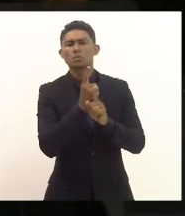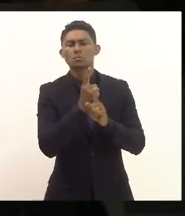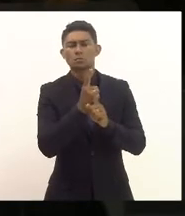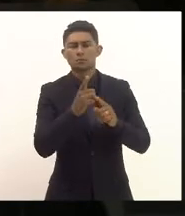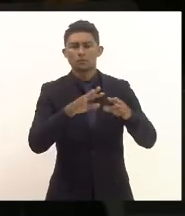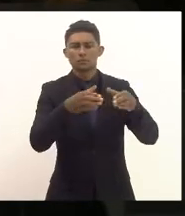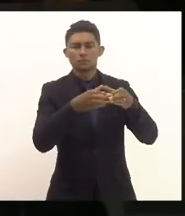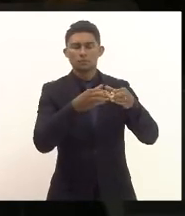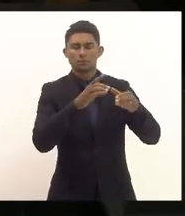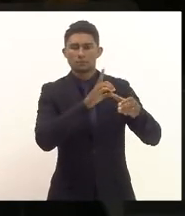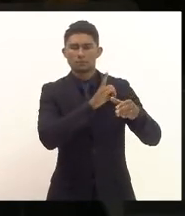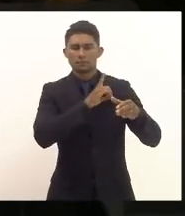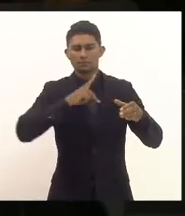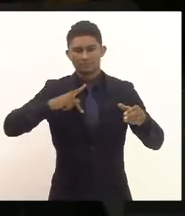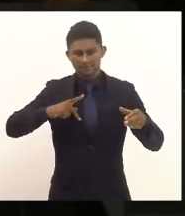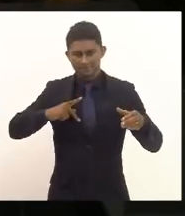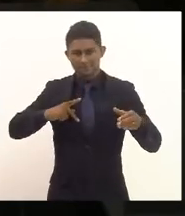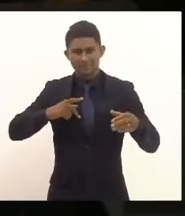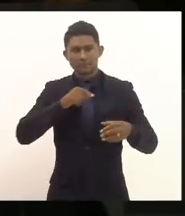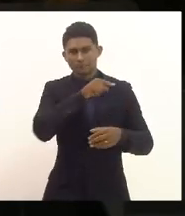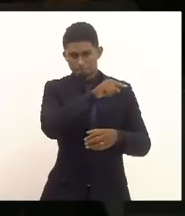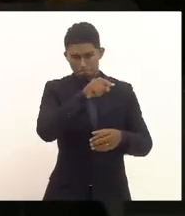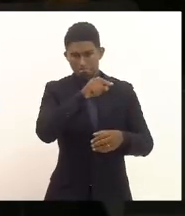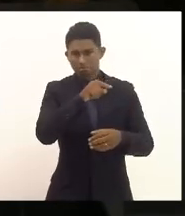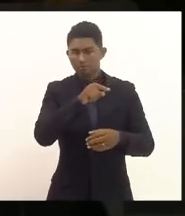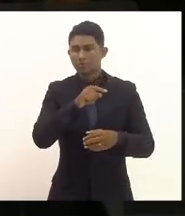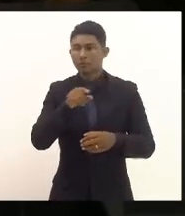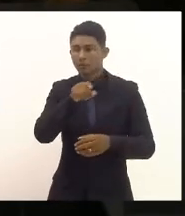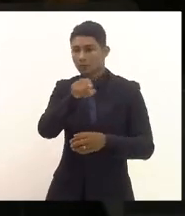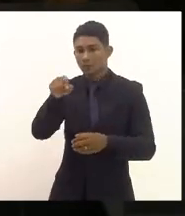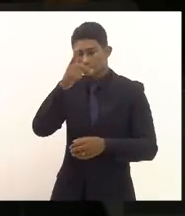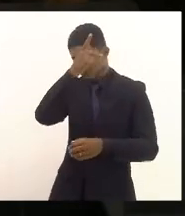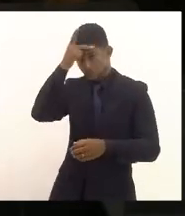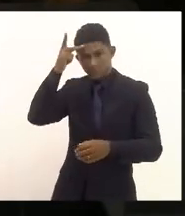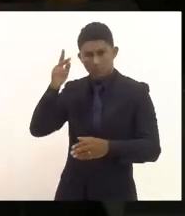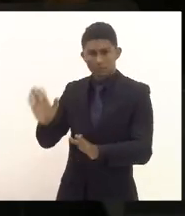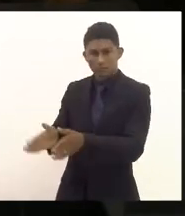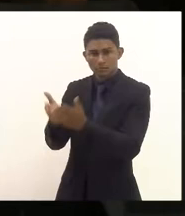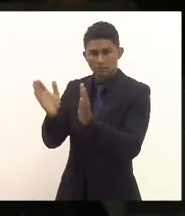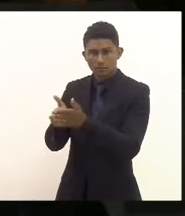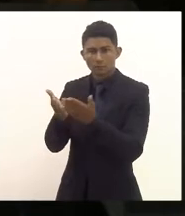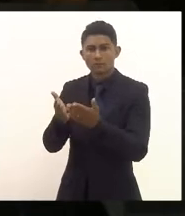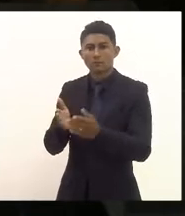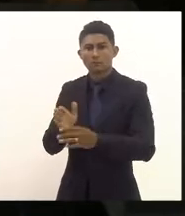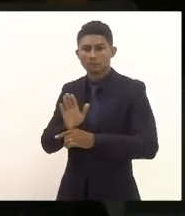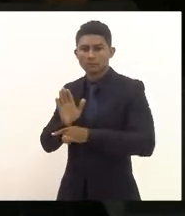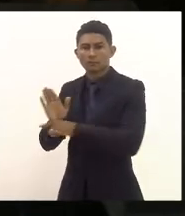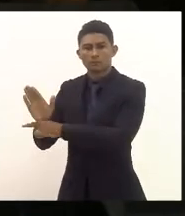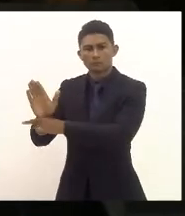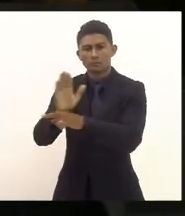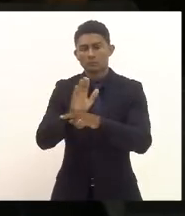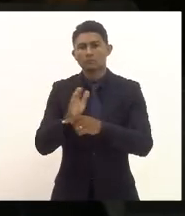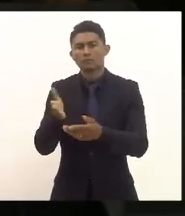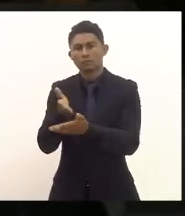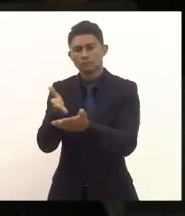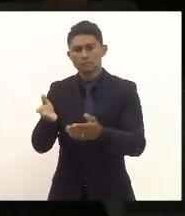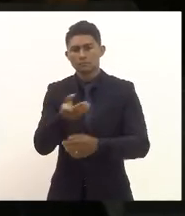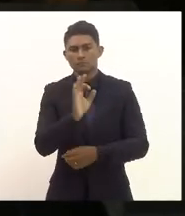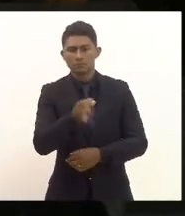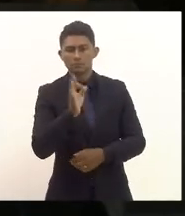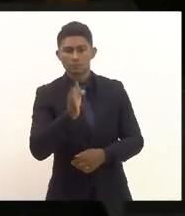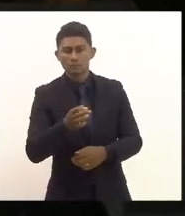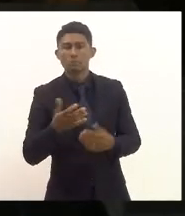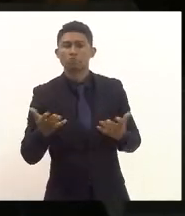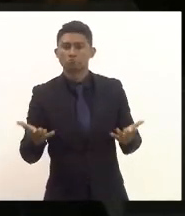defesa dos hipossuficientes é a instituição que também não deixa de fazer